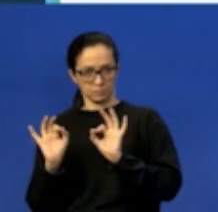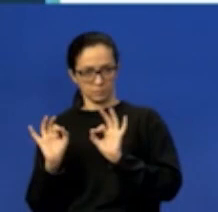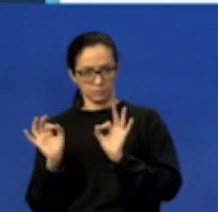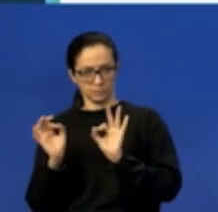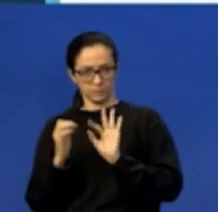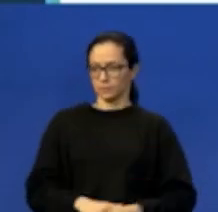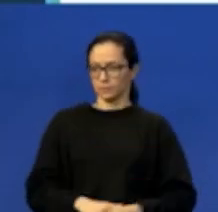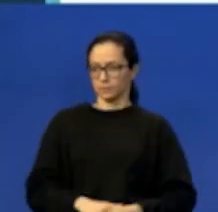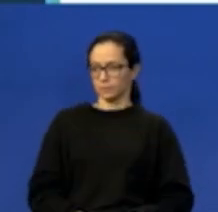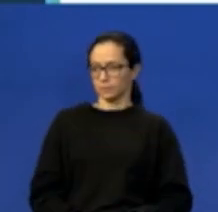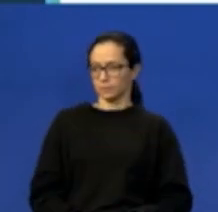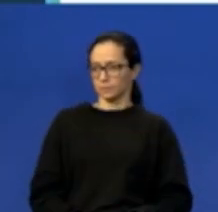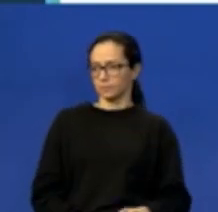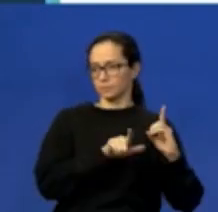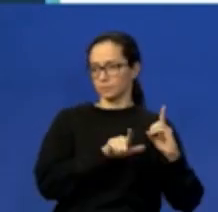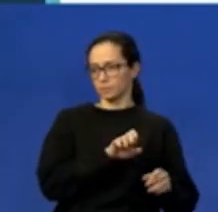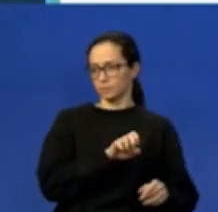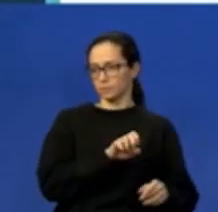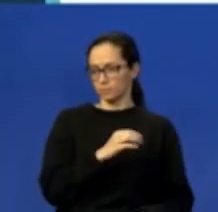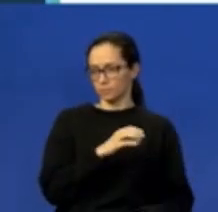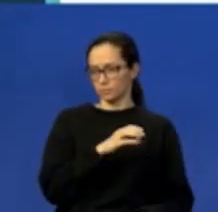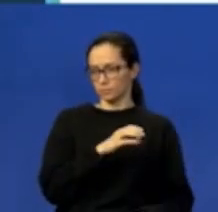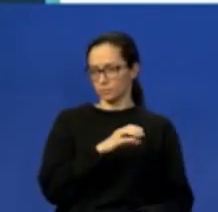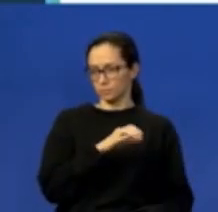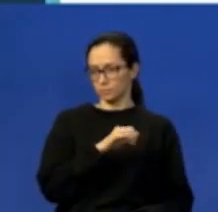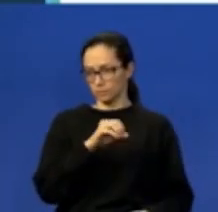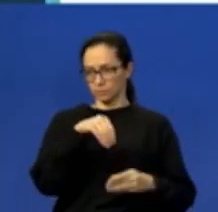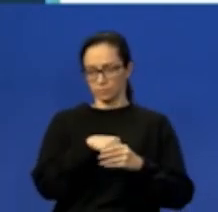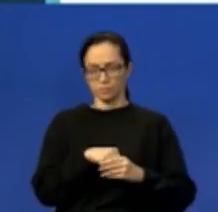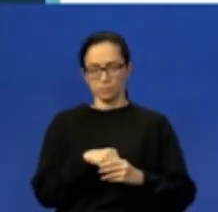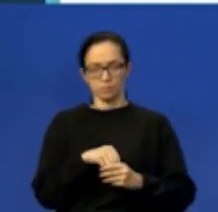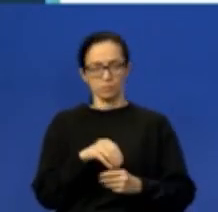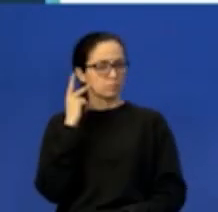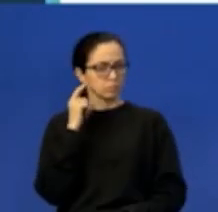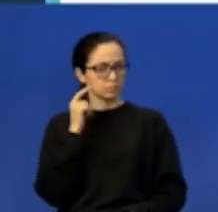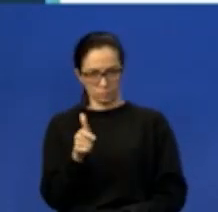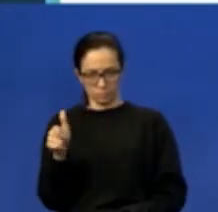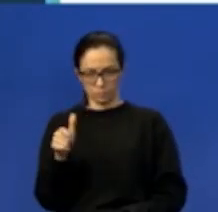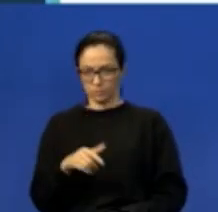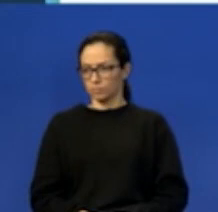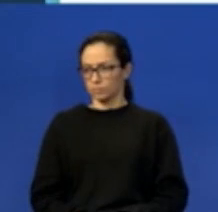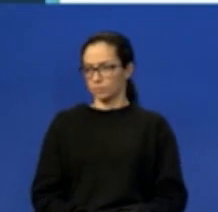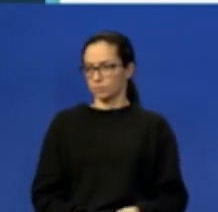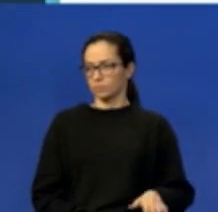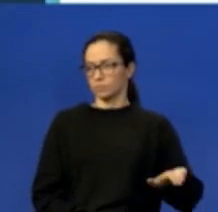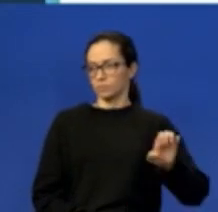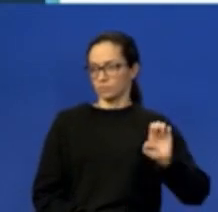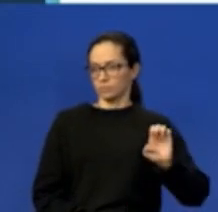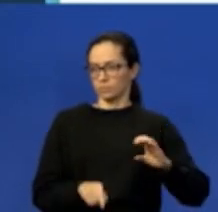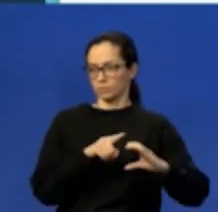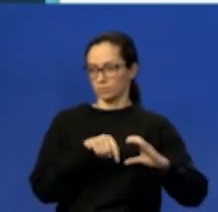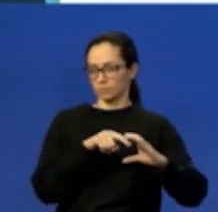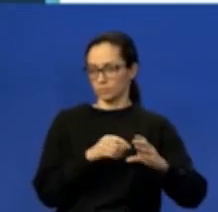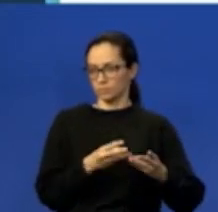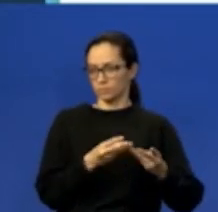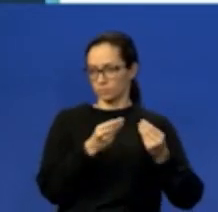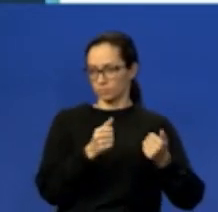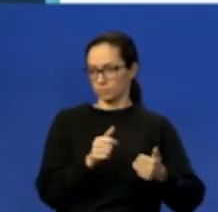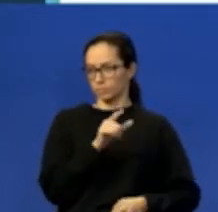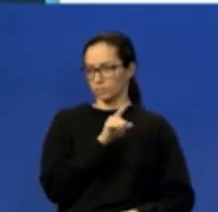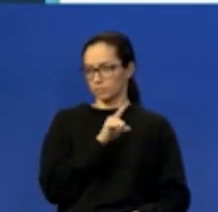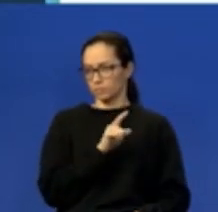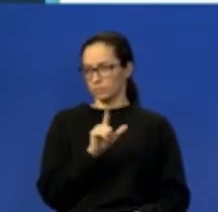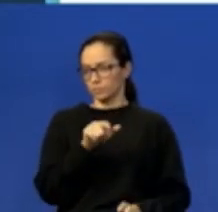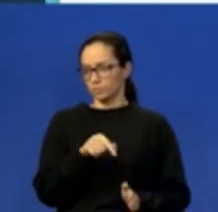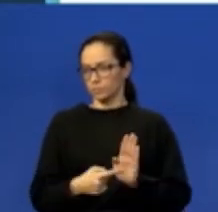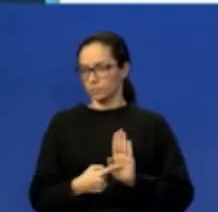D. Leucócitos não podem estar presentes na urina normal. Células epiteliais. Letra E.